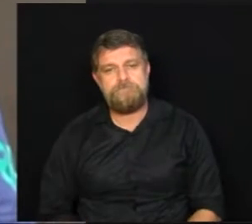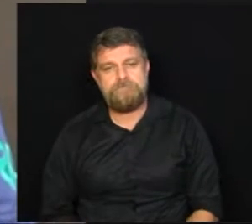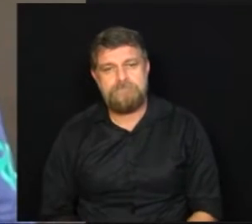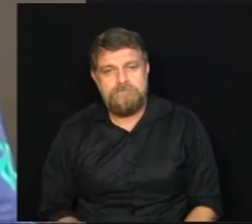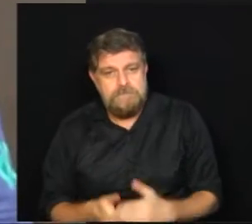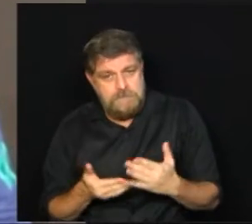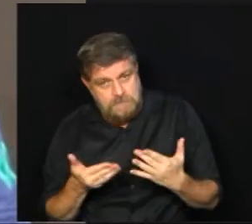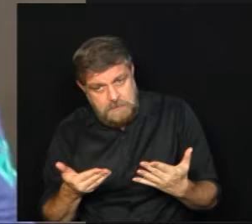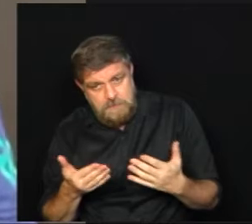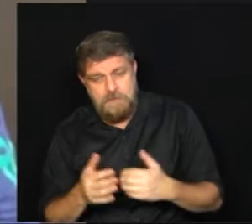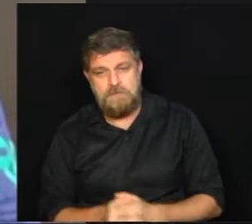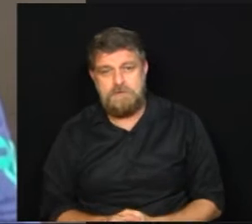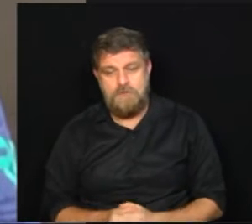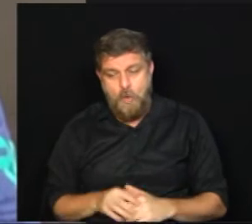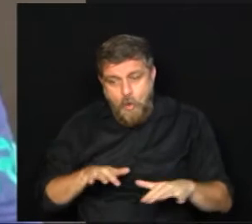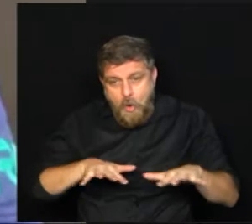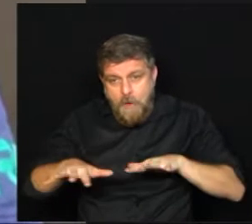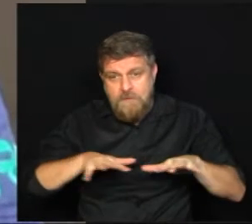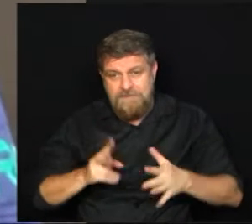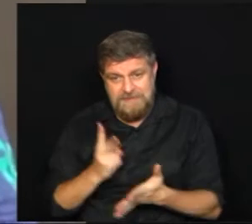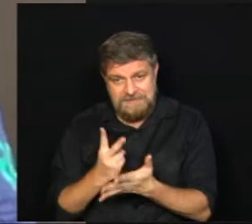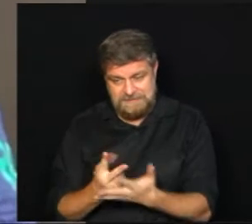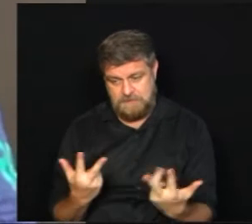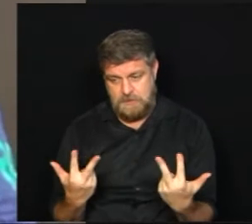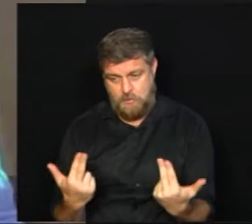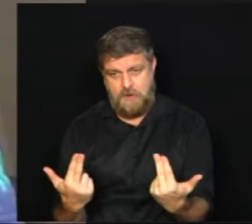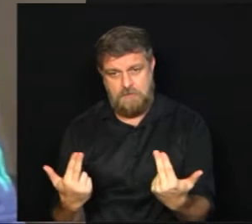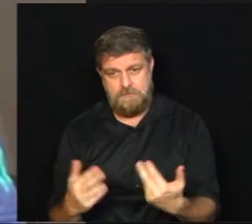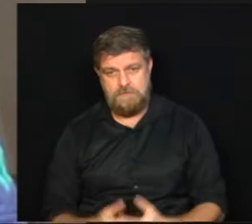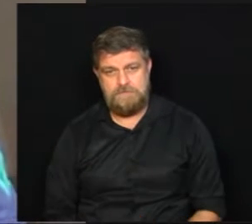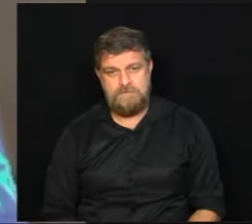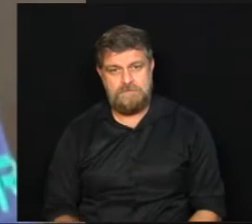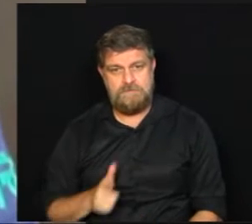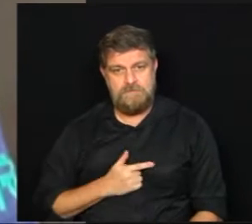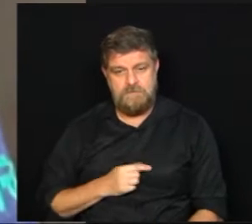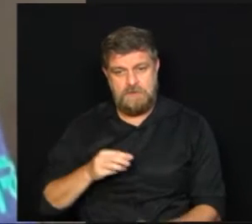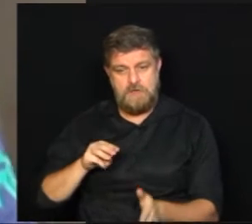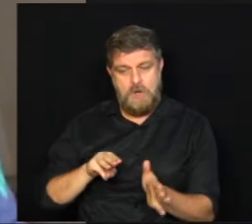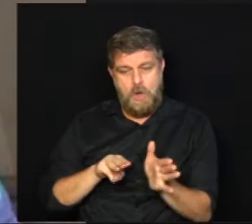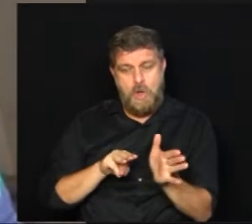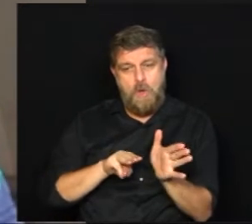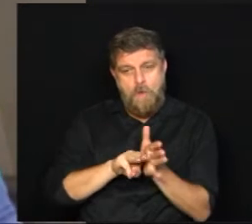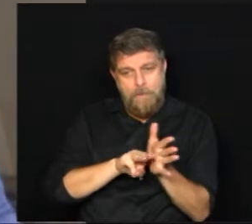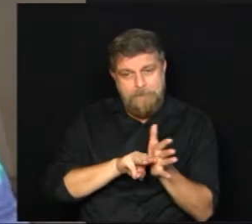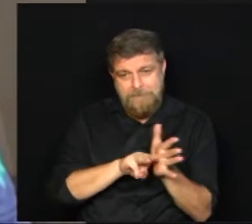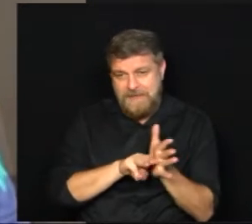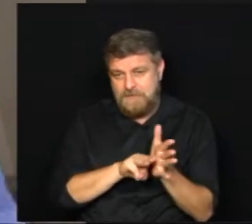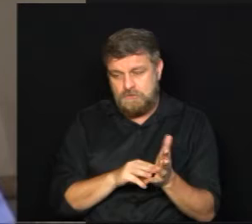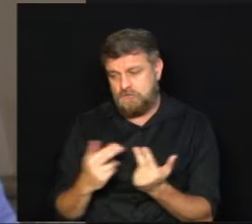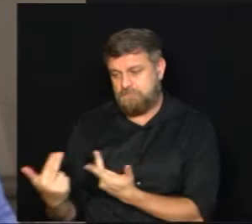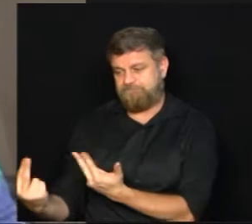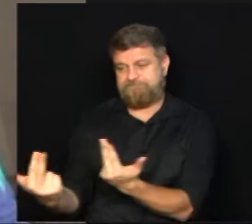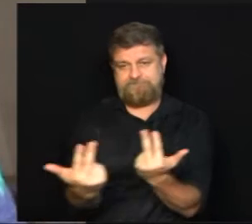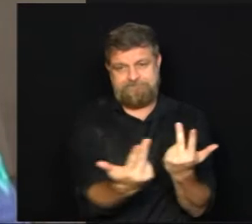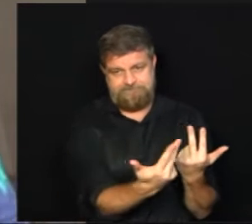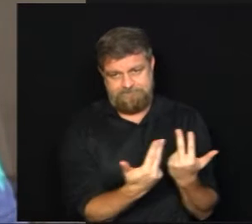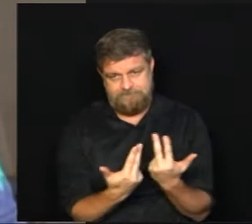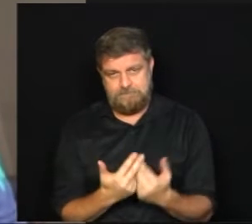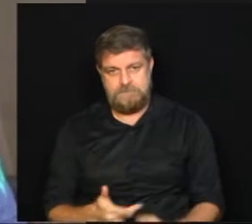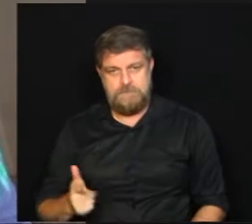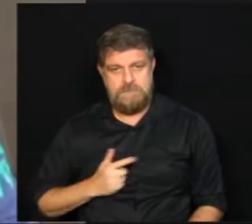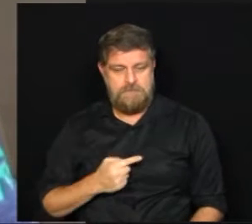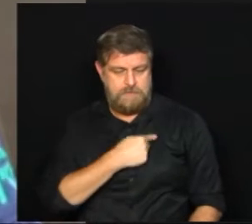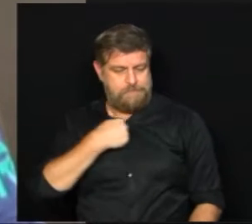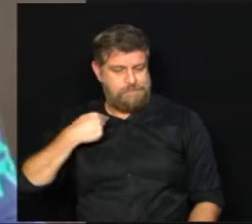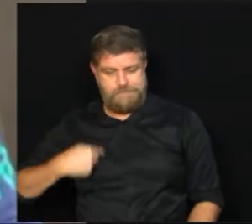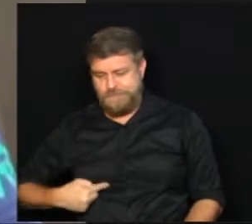Bom, o movimento é sempre o mesmo, né? O método do movimento é um só para todo mundo. Okay. Do